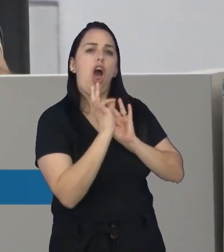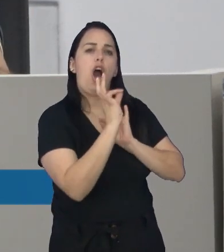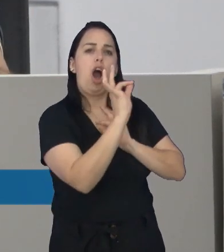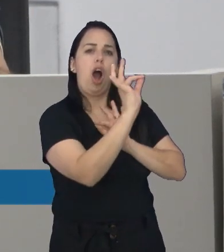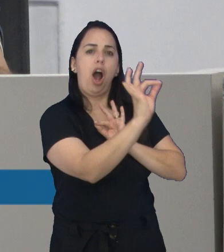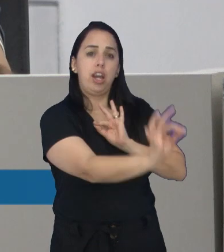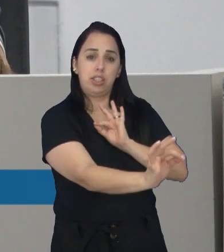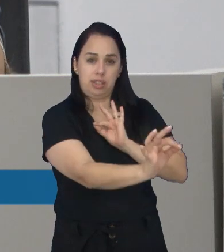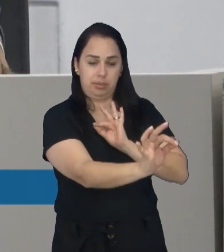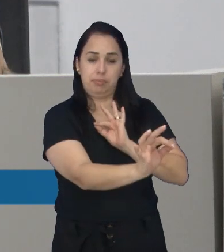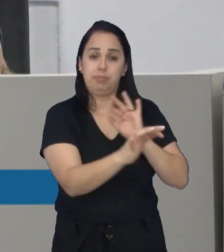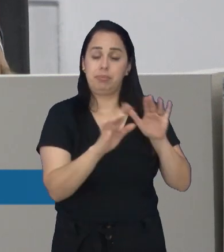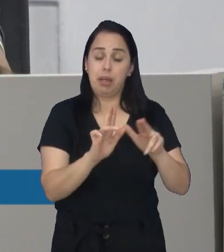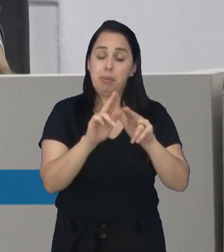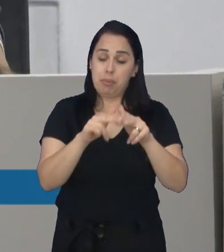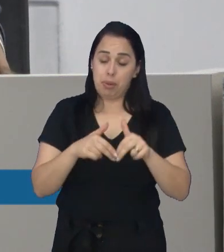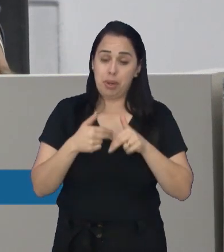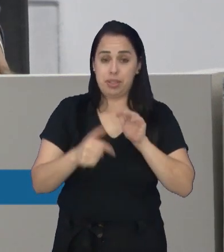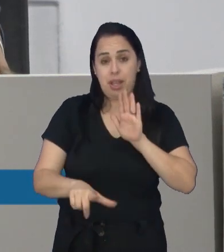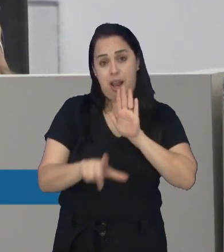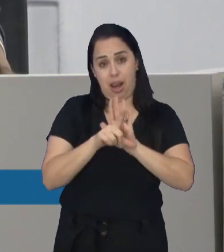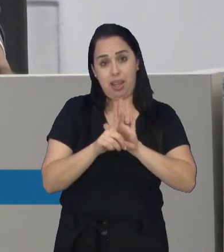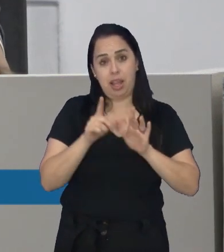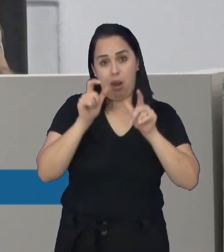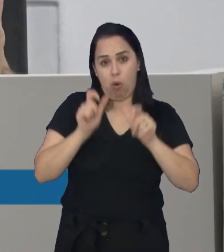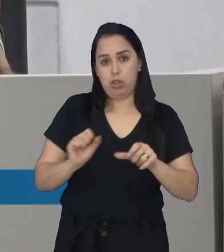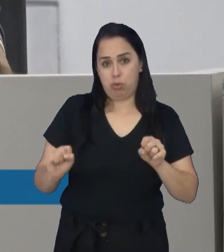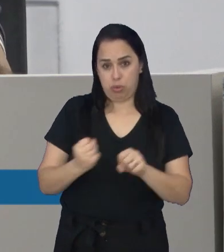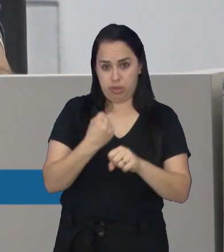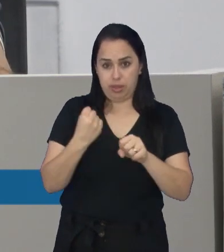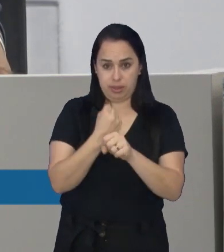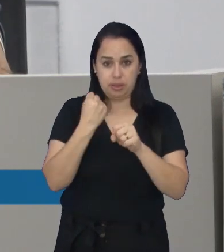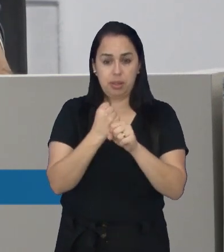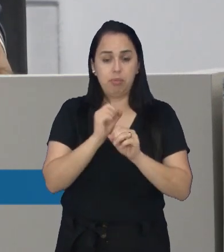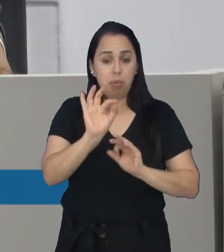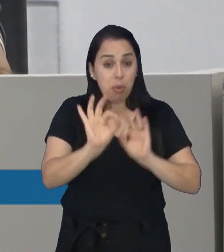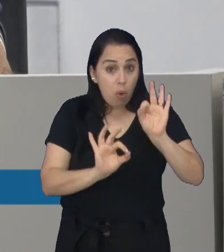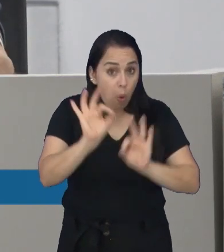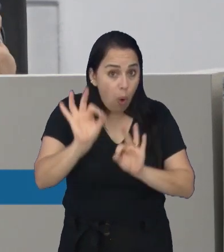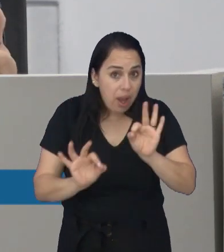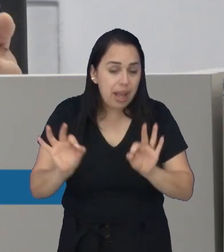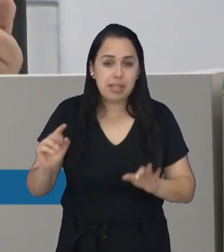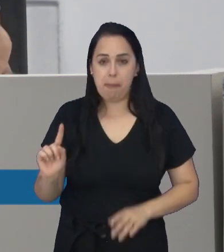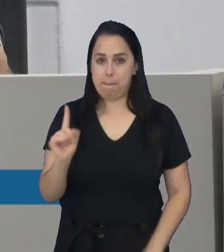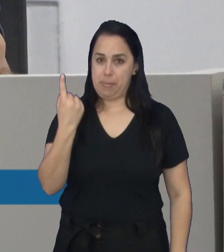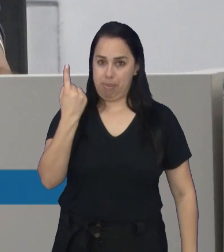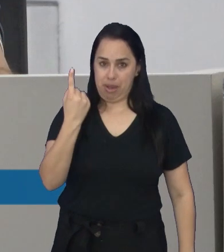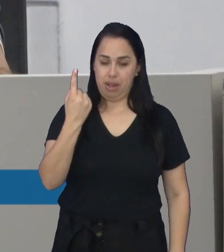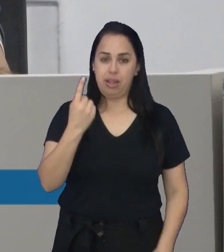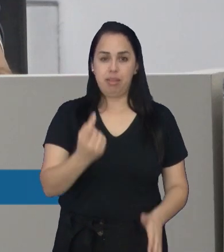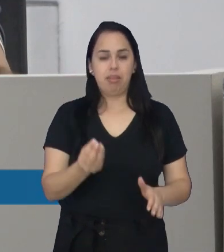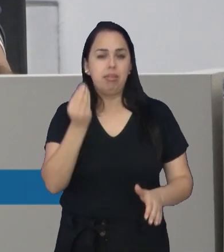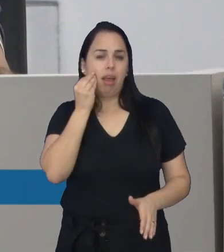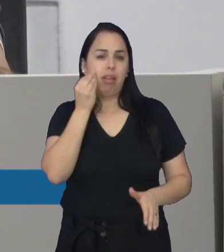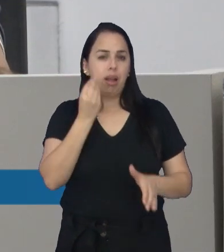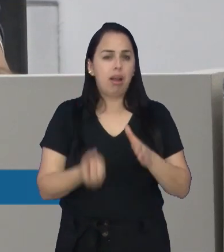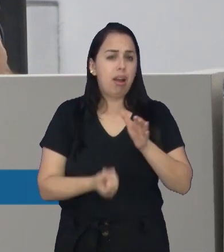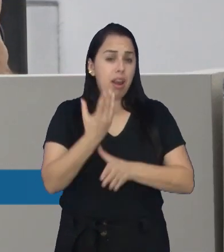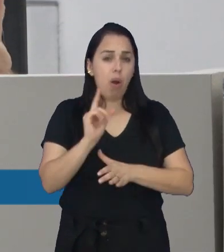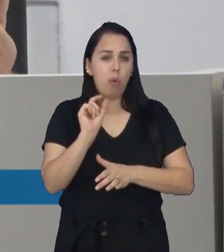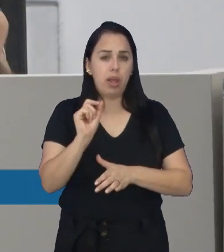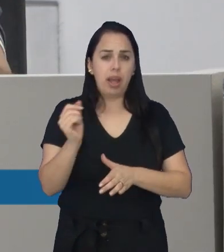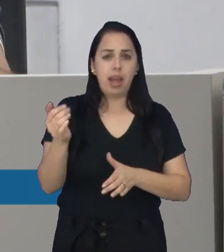a essas localidades então a intenção da autógrafo nesse primeiro momento foi vamos organizar o território e tentar criar atividades para